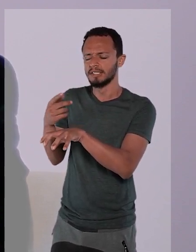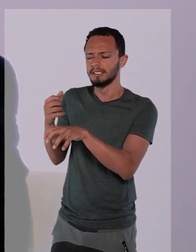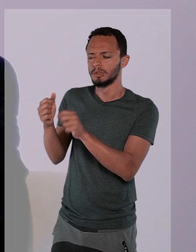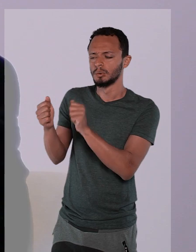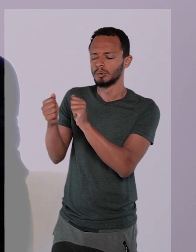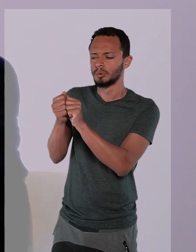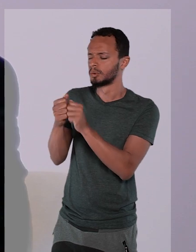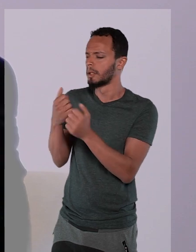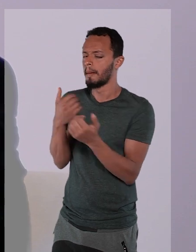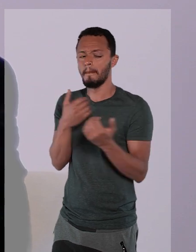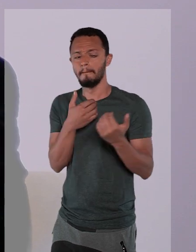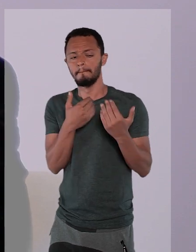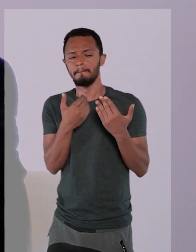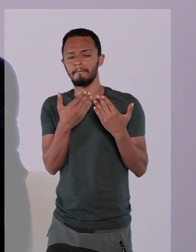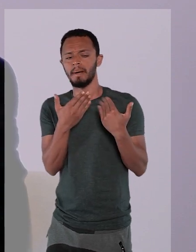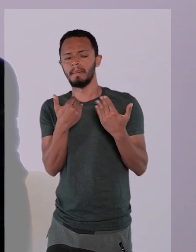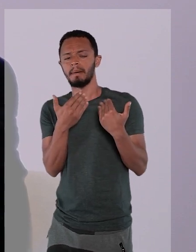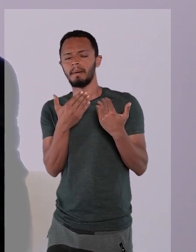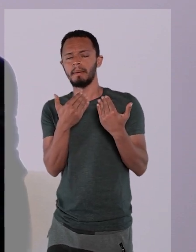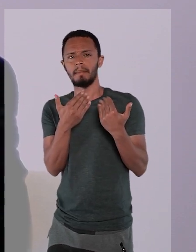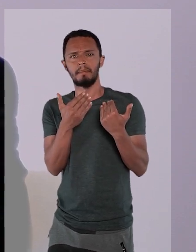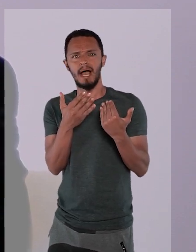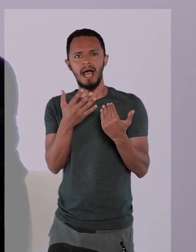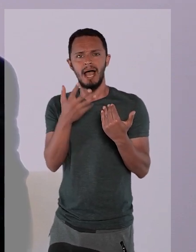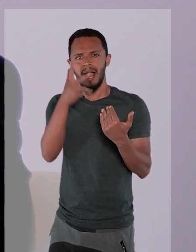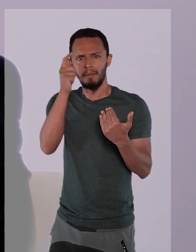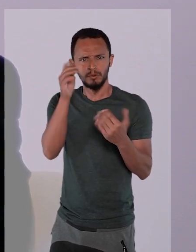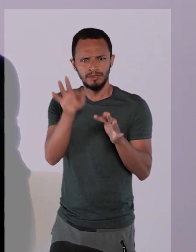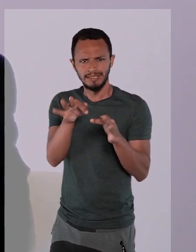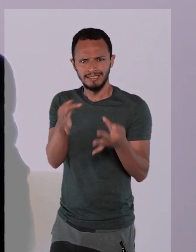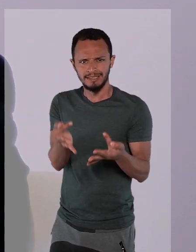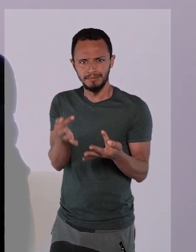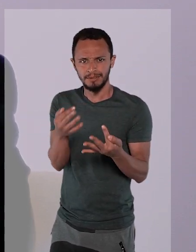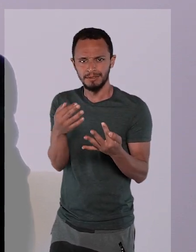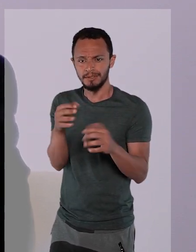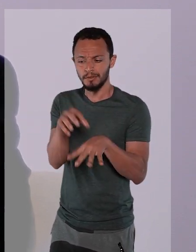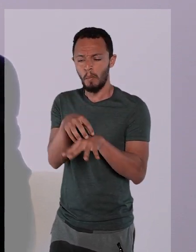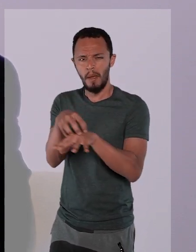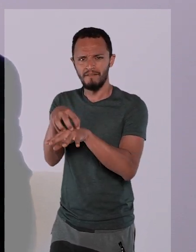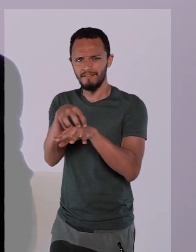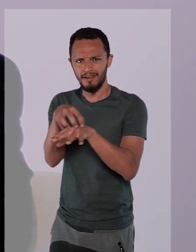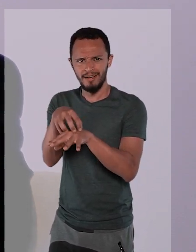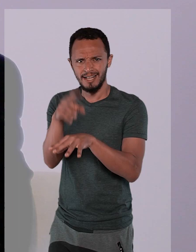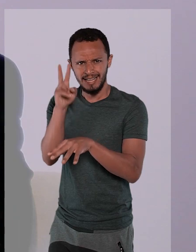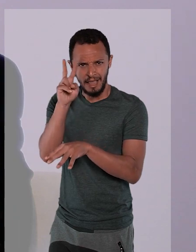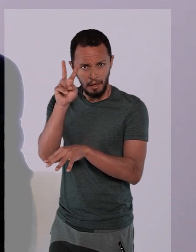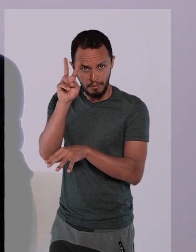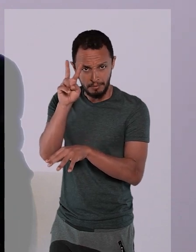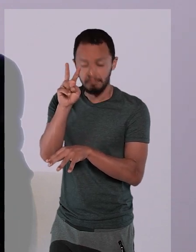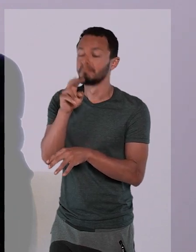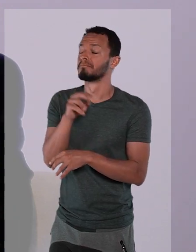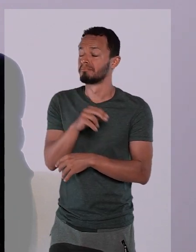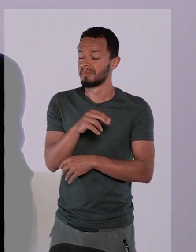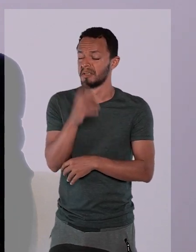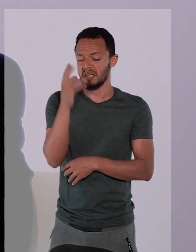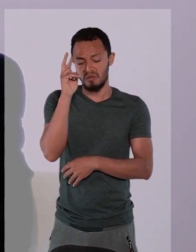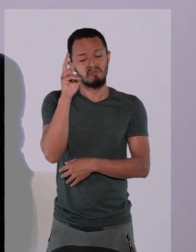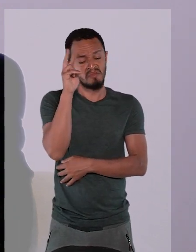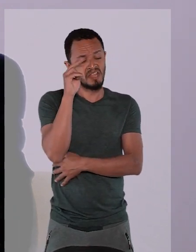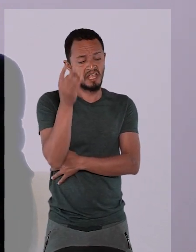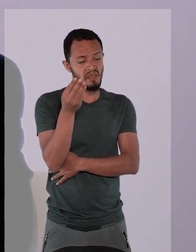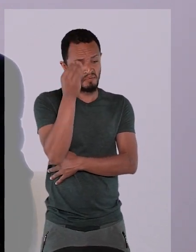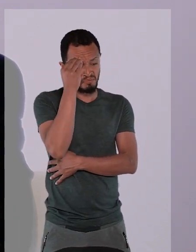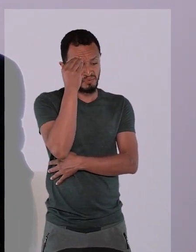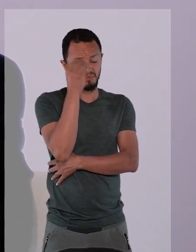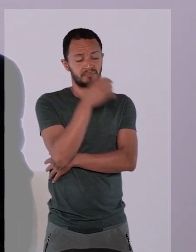um bate-papo gostoso dentro de uma van, né? Lembro disso, né? Lembro disso.